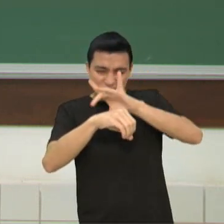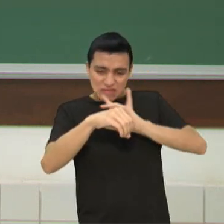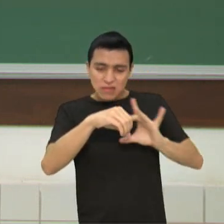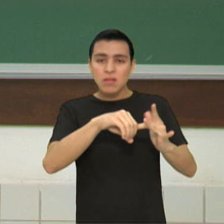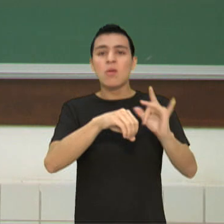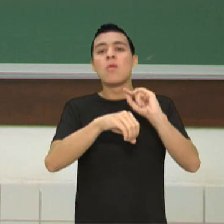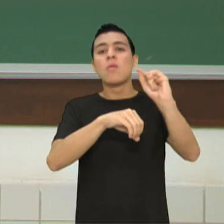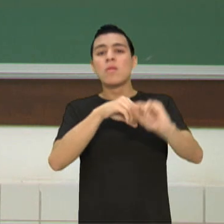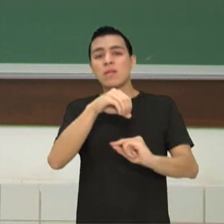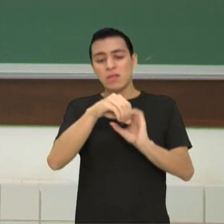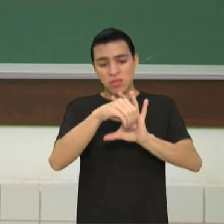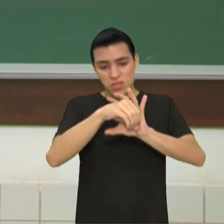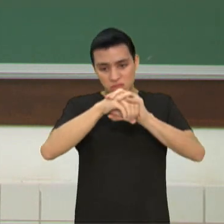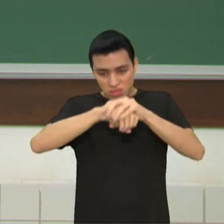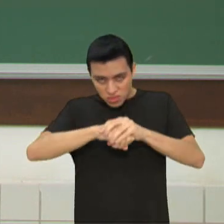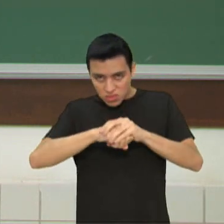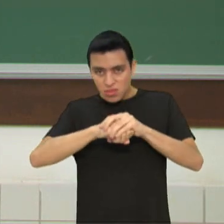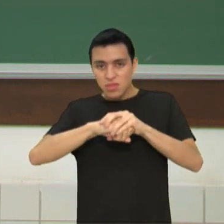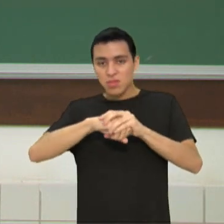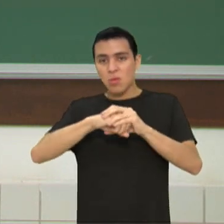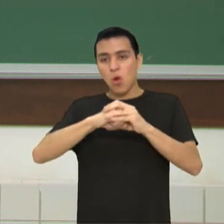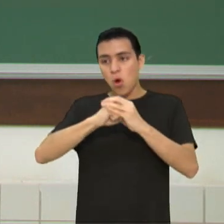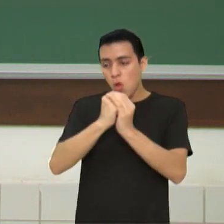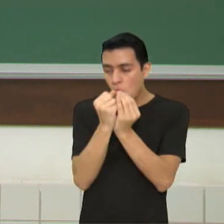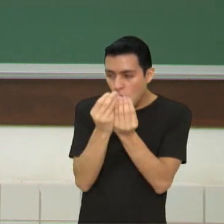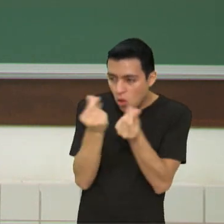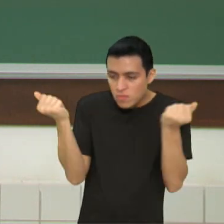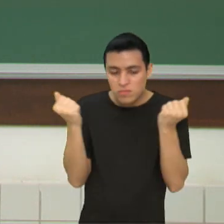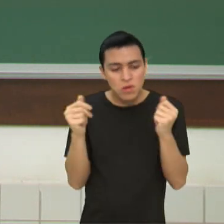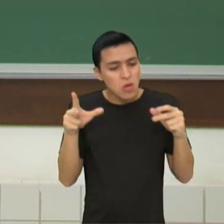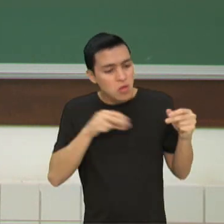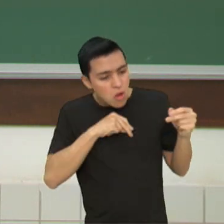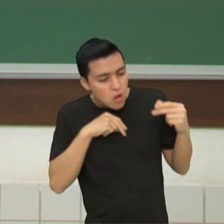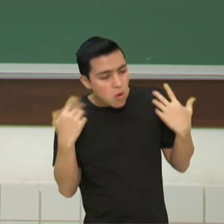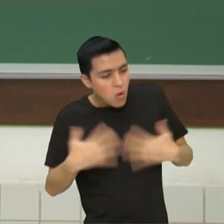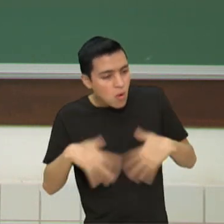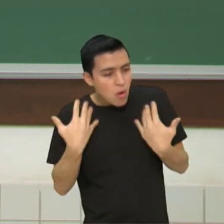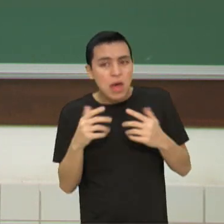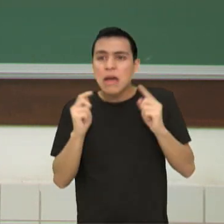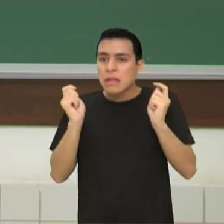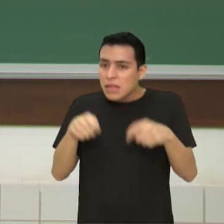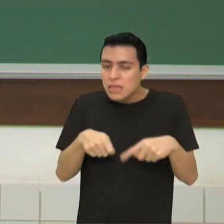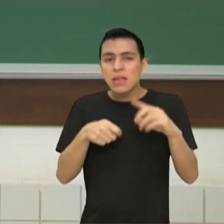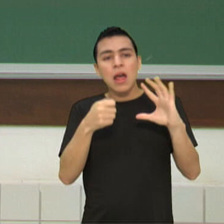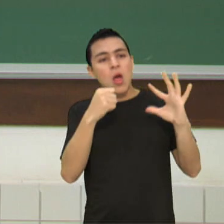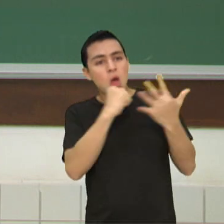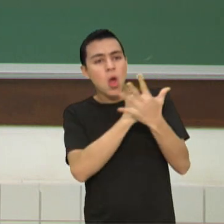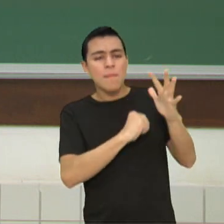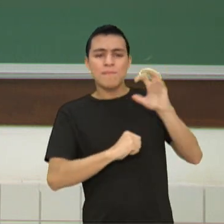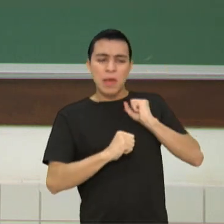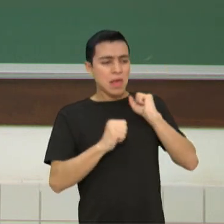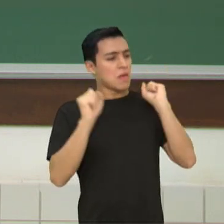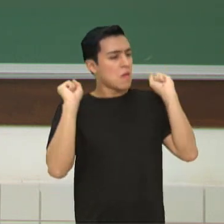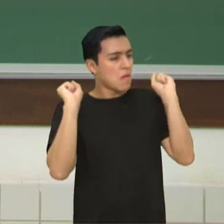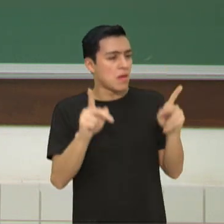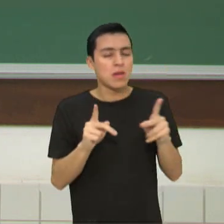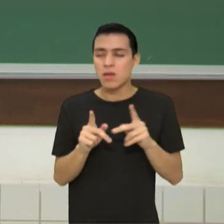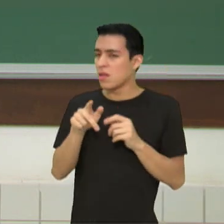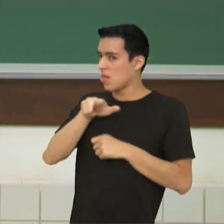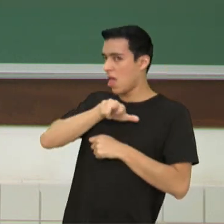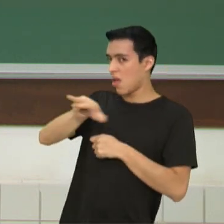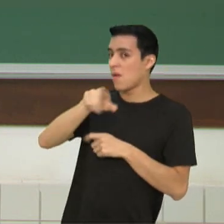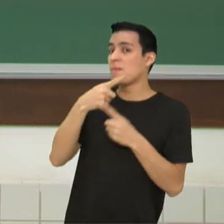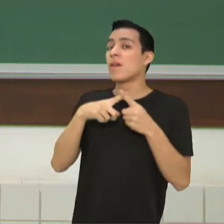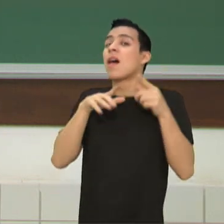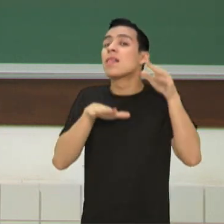dentro e vai digerir o coronavírus. Nossa, que massa, professor! Então eu posso pegar coronavírus e está tudo bem. Não, né? Porque